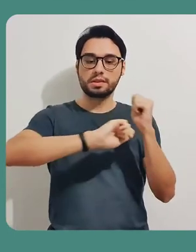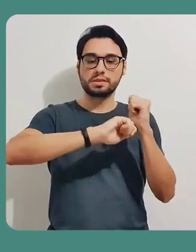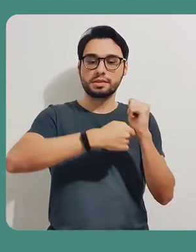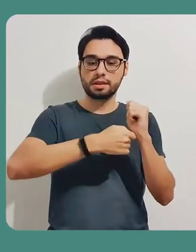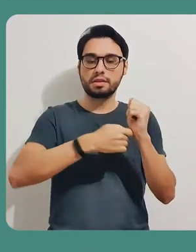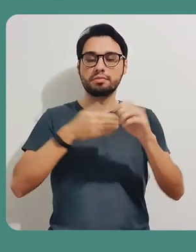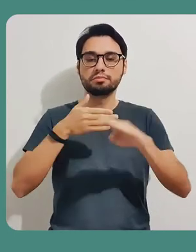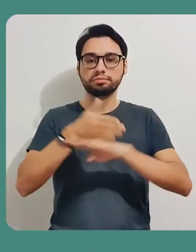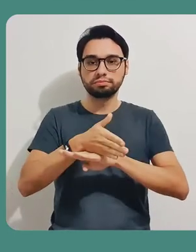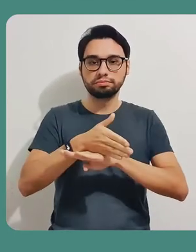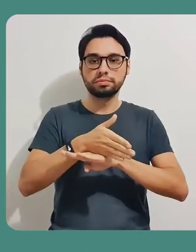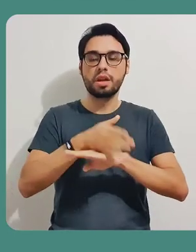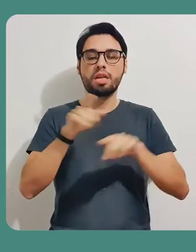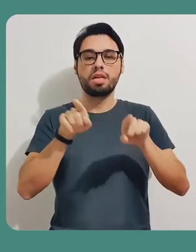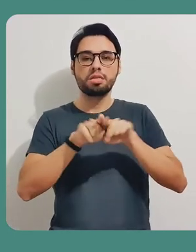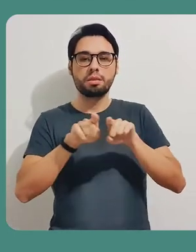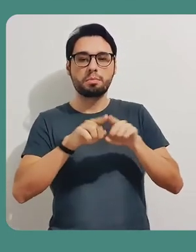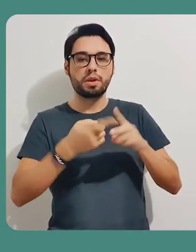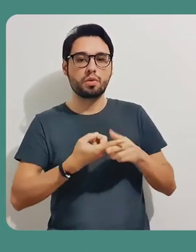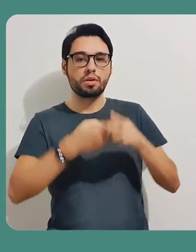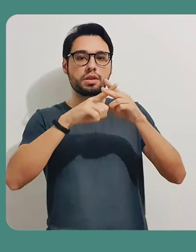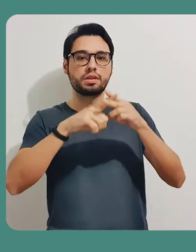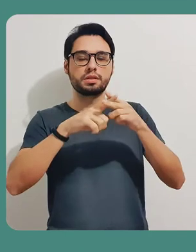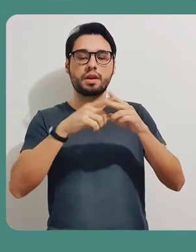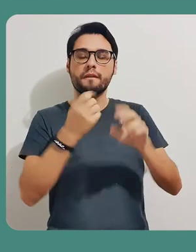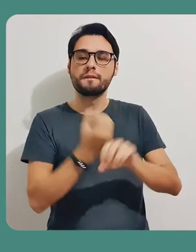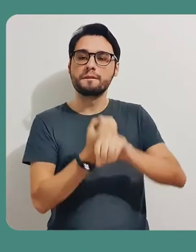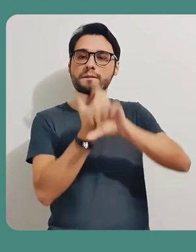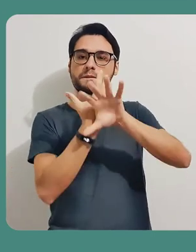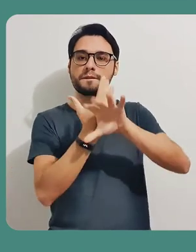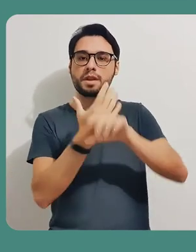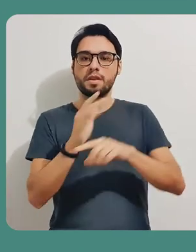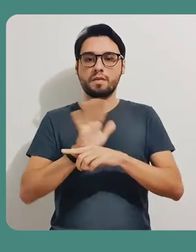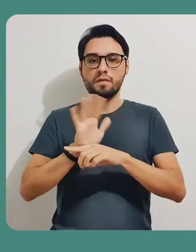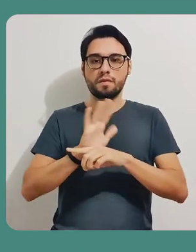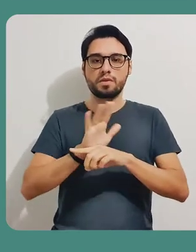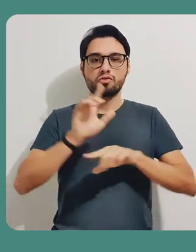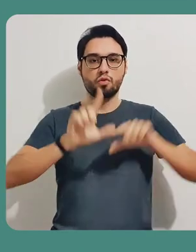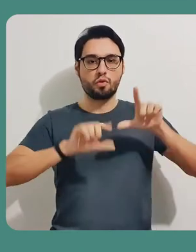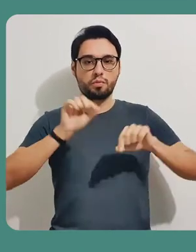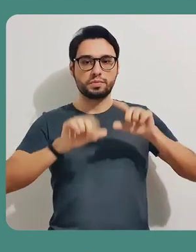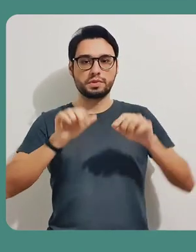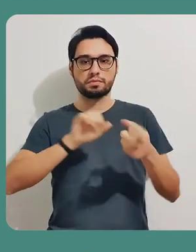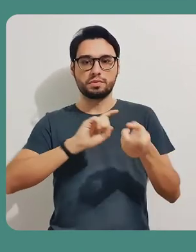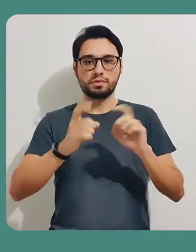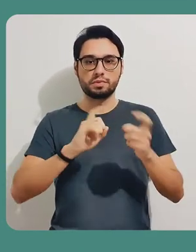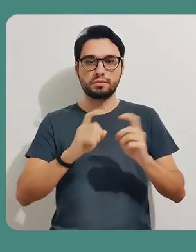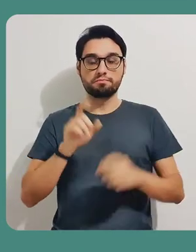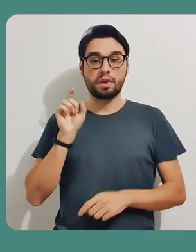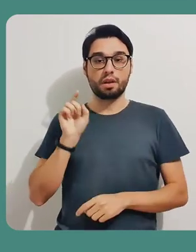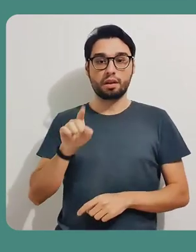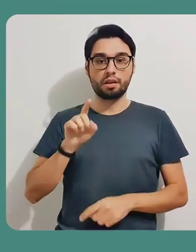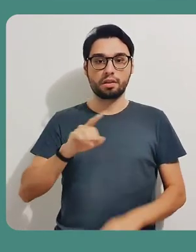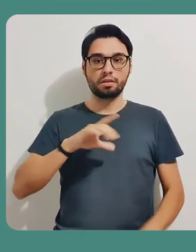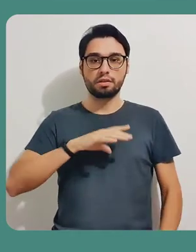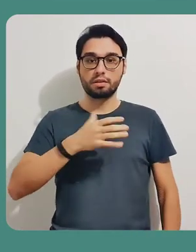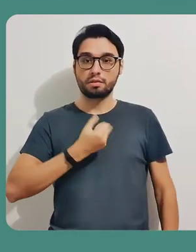também incluir uma senha de acesso a sua sala e configurar vídeo e outras opções de reunião